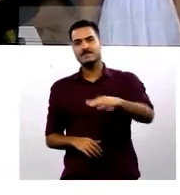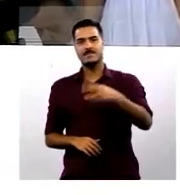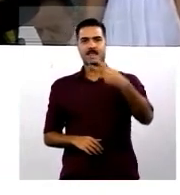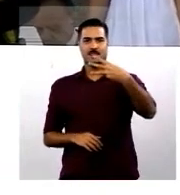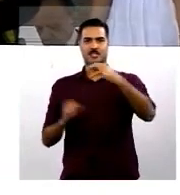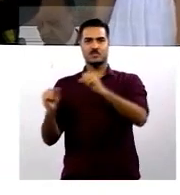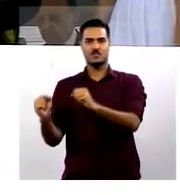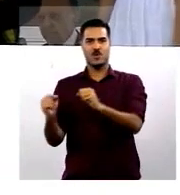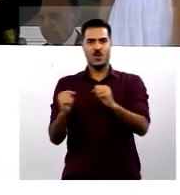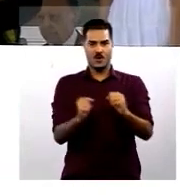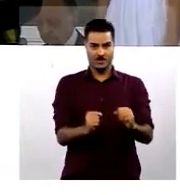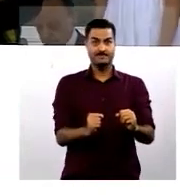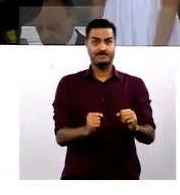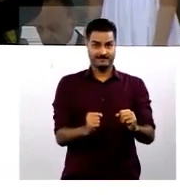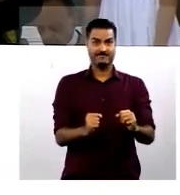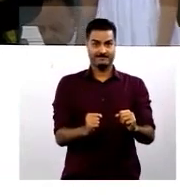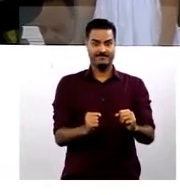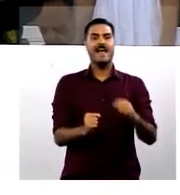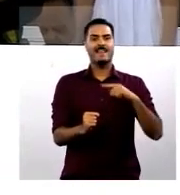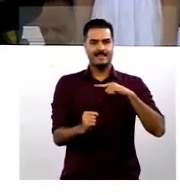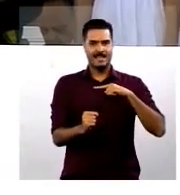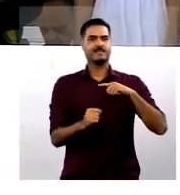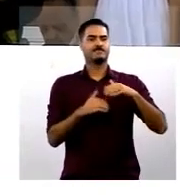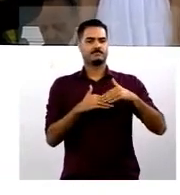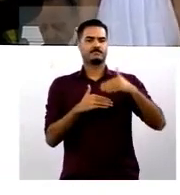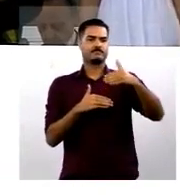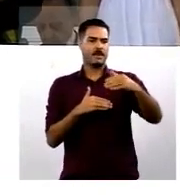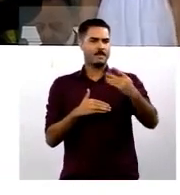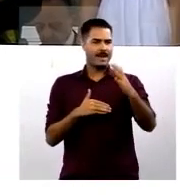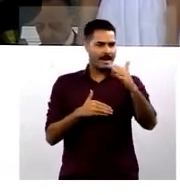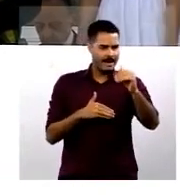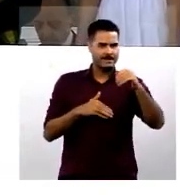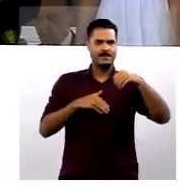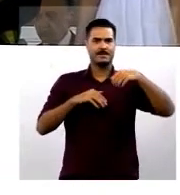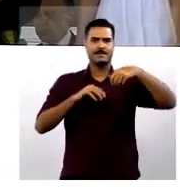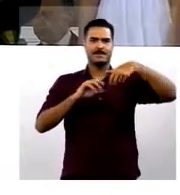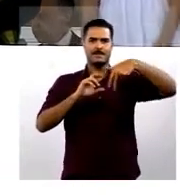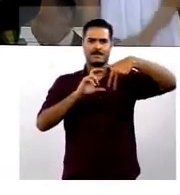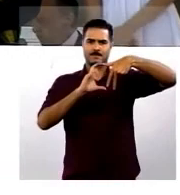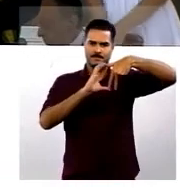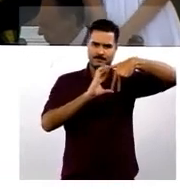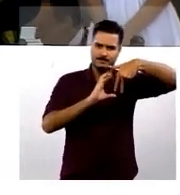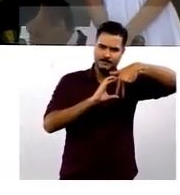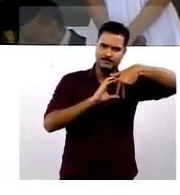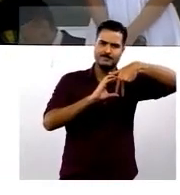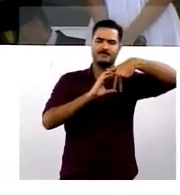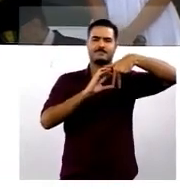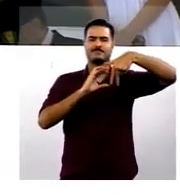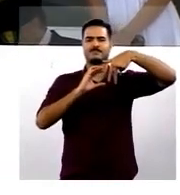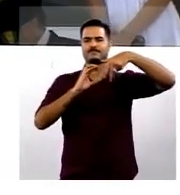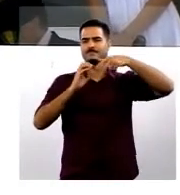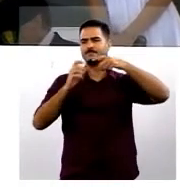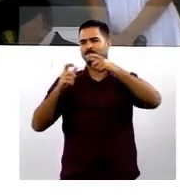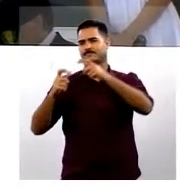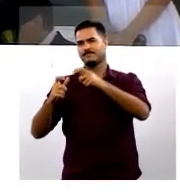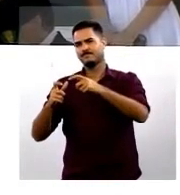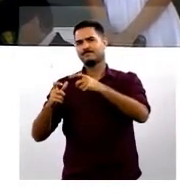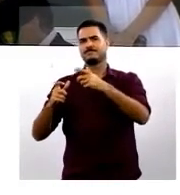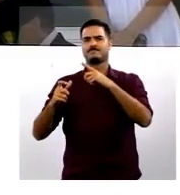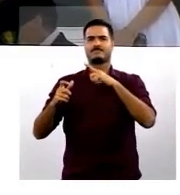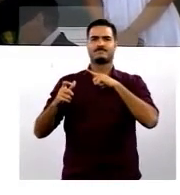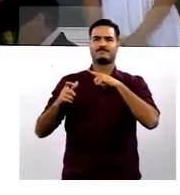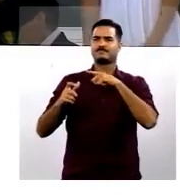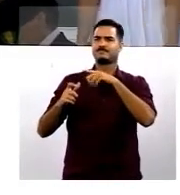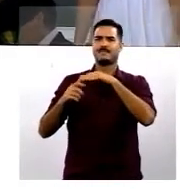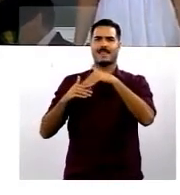né, desse parlatório, tem a praça, que tem lá outros símbolos e pontos turísticos aqui de Brasília, como, por exemplo, os Dois Candangos. Do